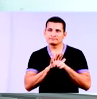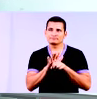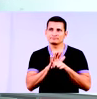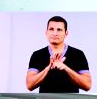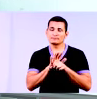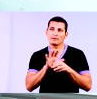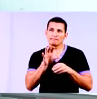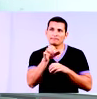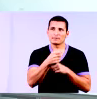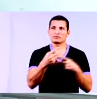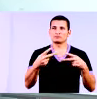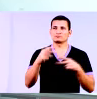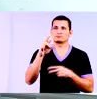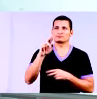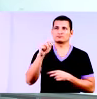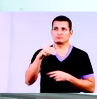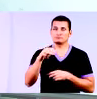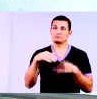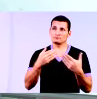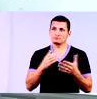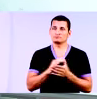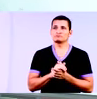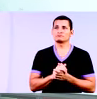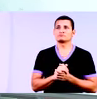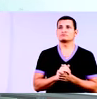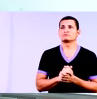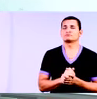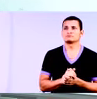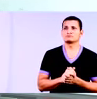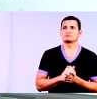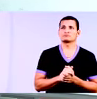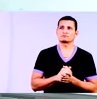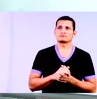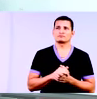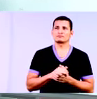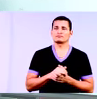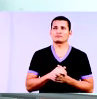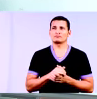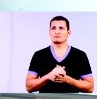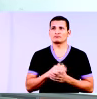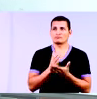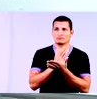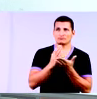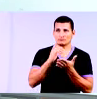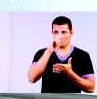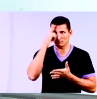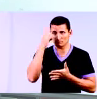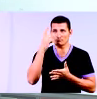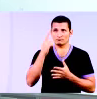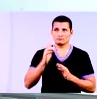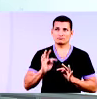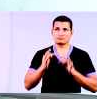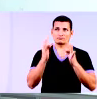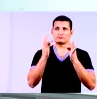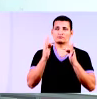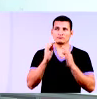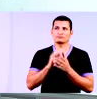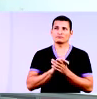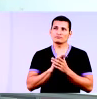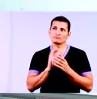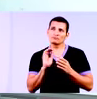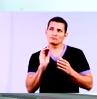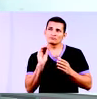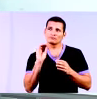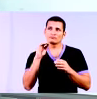acontece? A velocidade do processador evoluiu demais, a gente precisa fazer alguma coisa, a memória não consegue. Alguém teve a ideia, a tecnologia avançou um pouquinho, puseram um pouco de